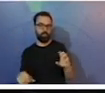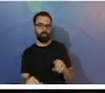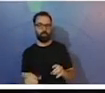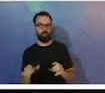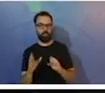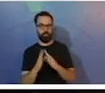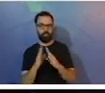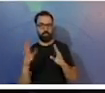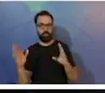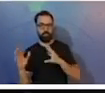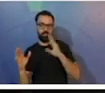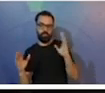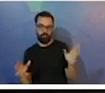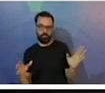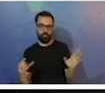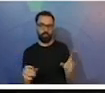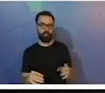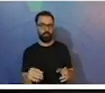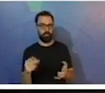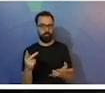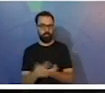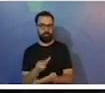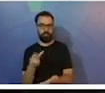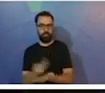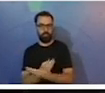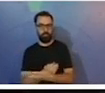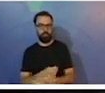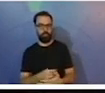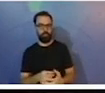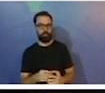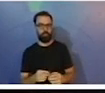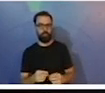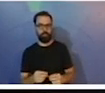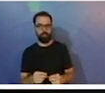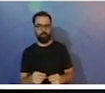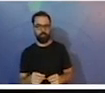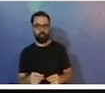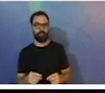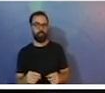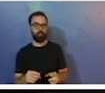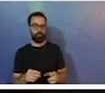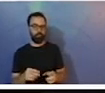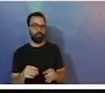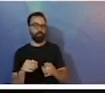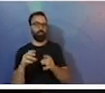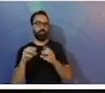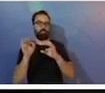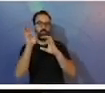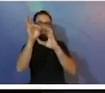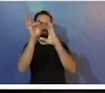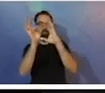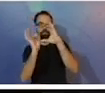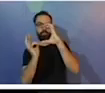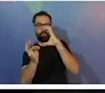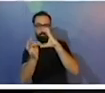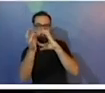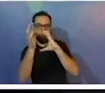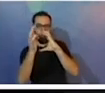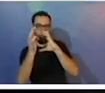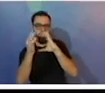incorreta. O meridiano principal passa sobre o Observatório Real de